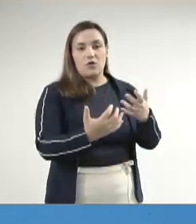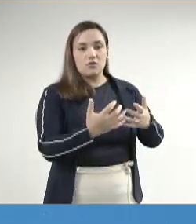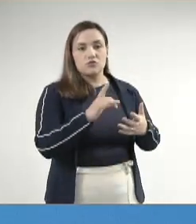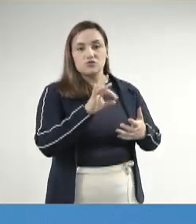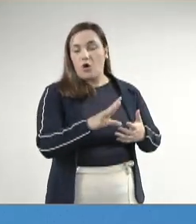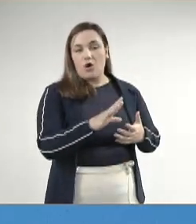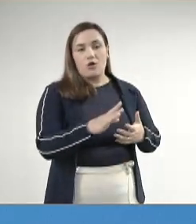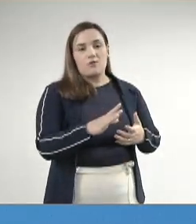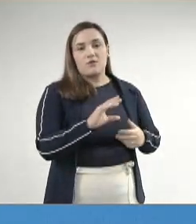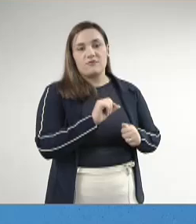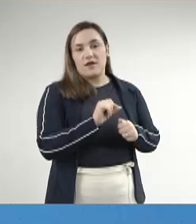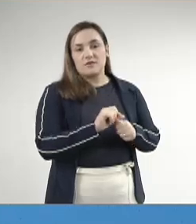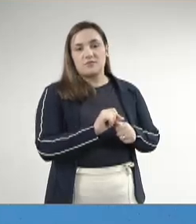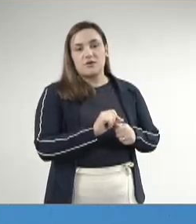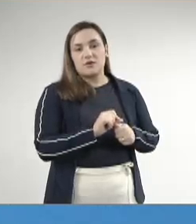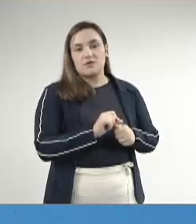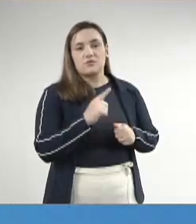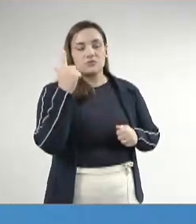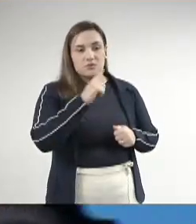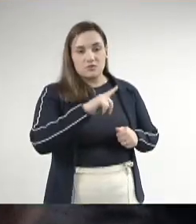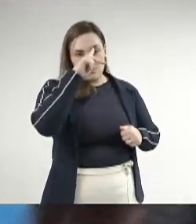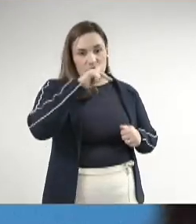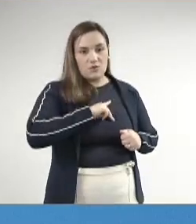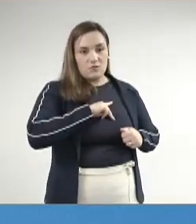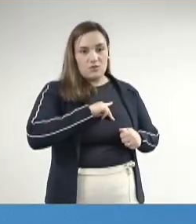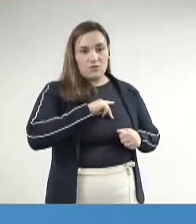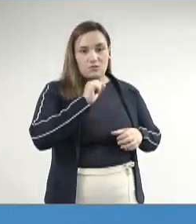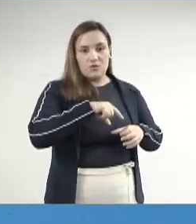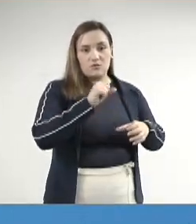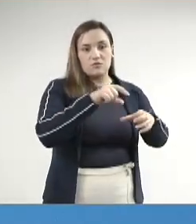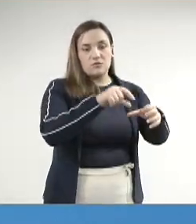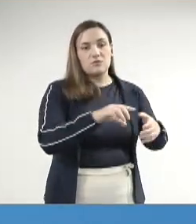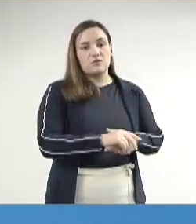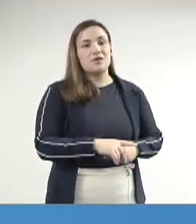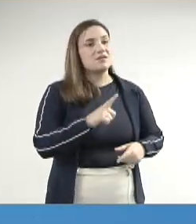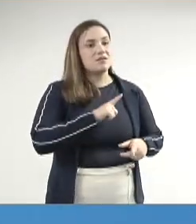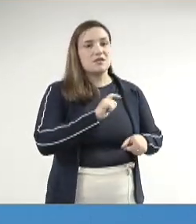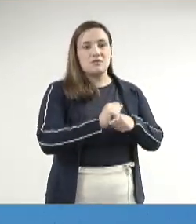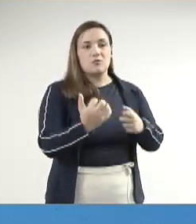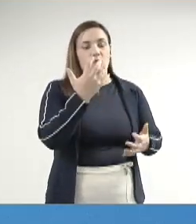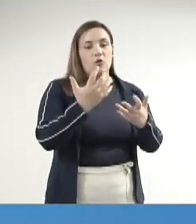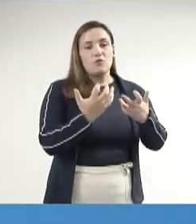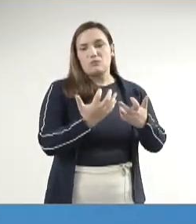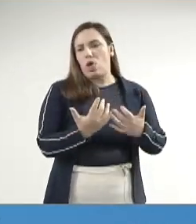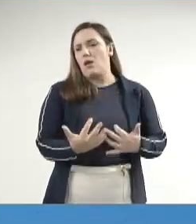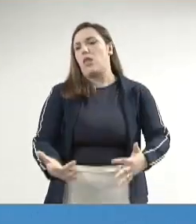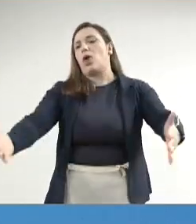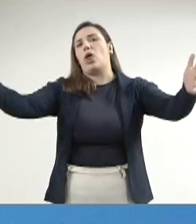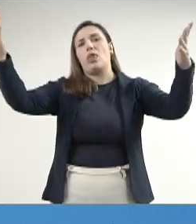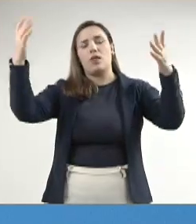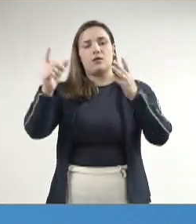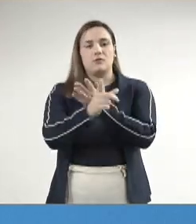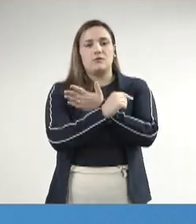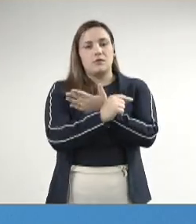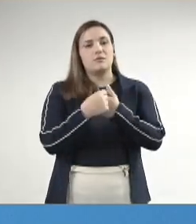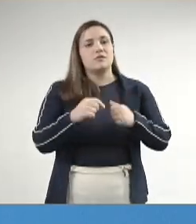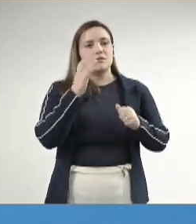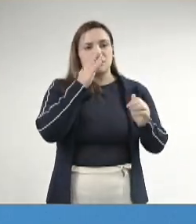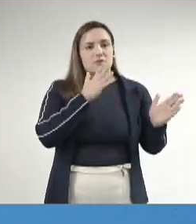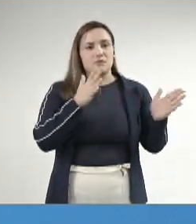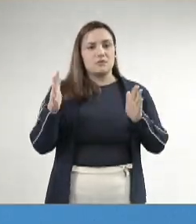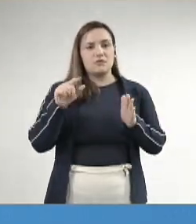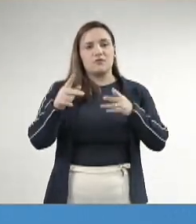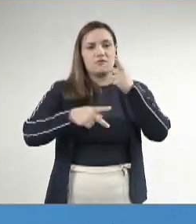para poder viabilizar a sua produção, pega-se fogo no Pantanal inteiro e a gente tem que assistir esse tipo de